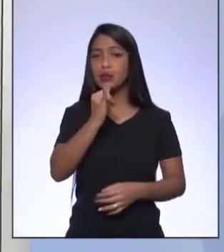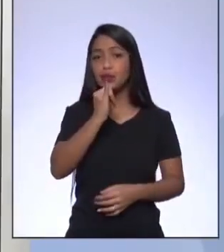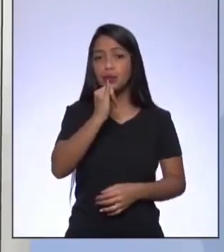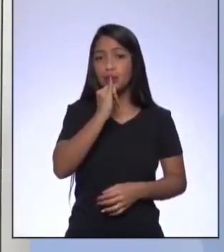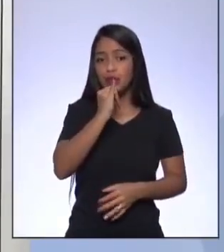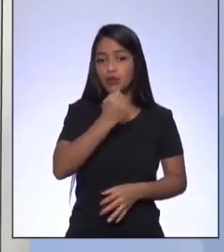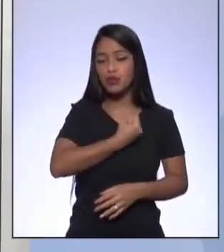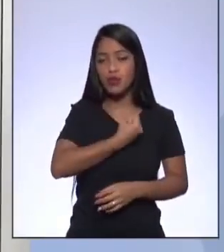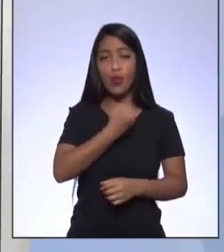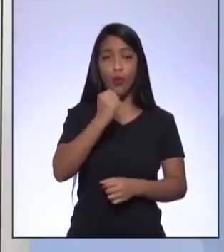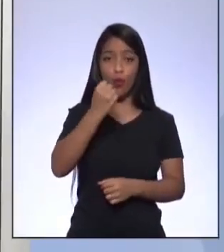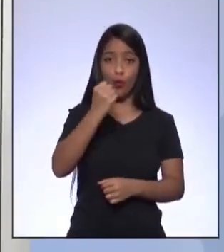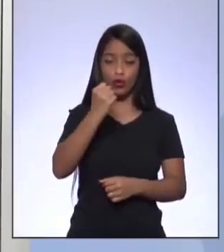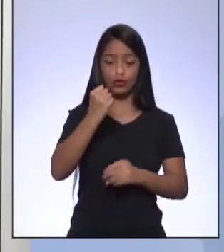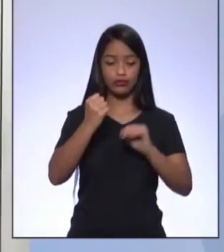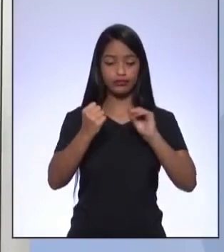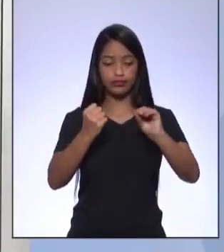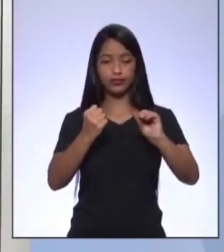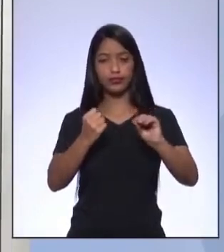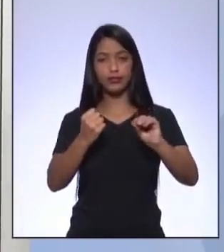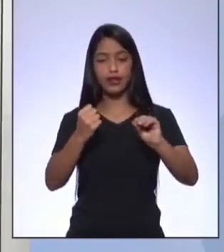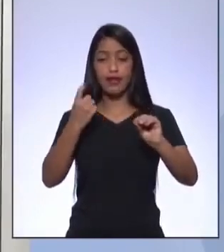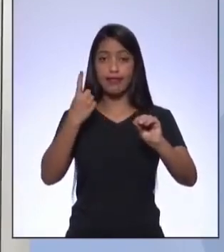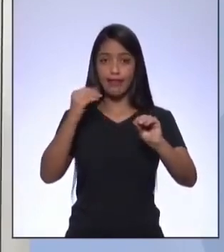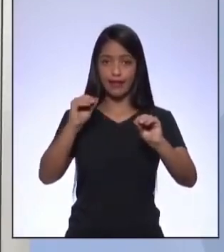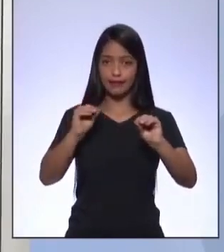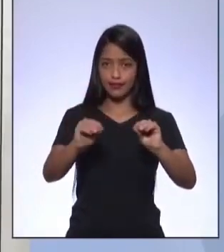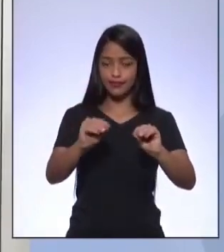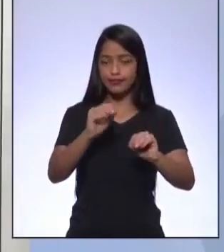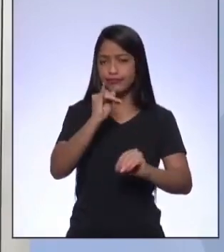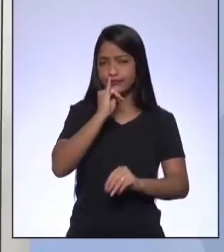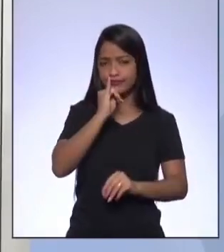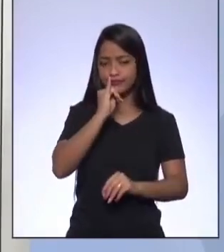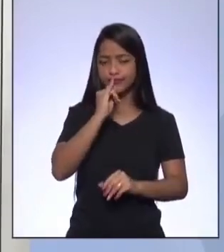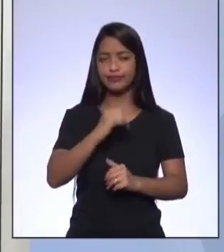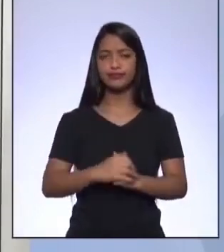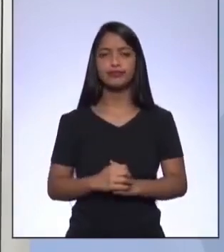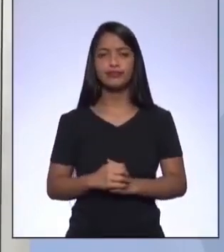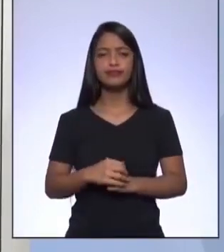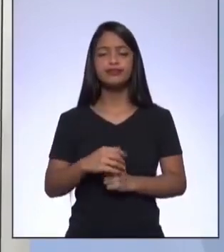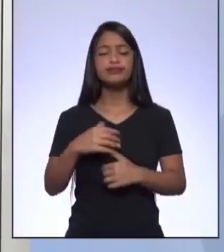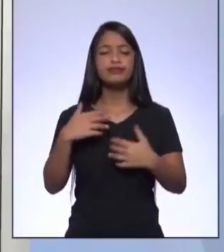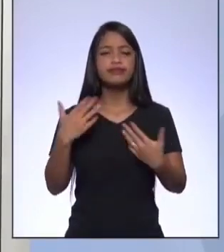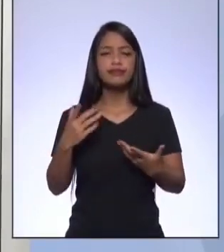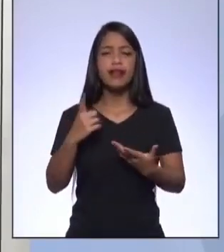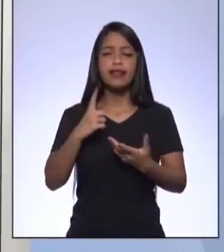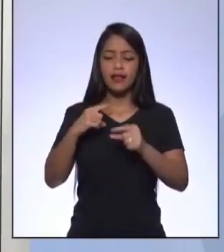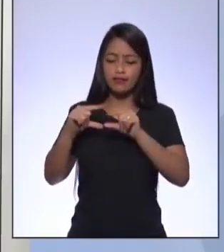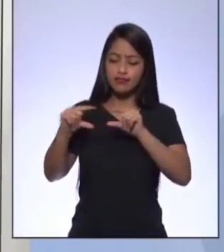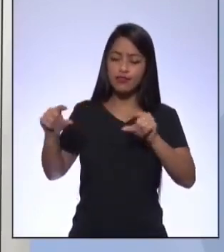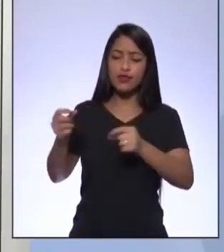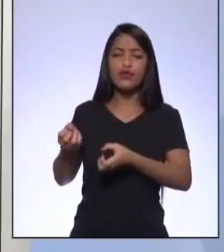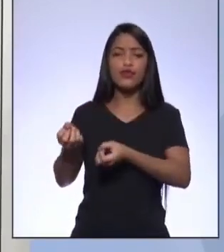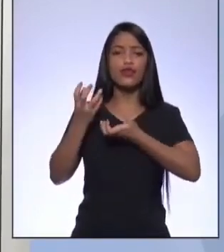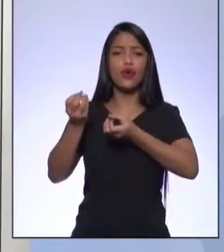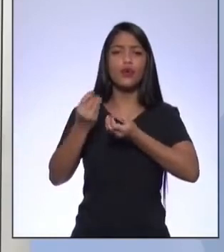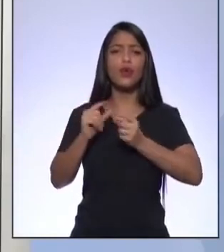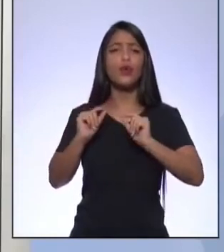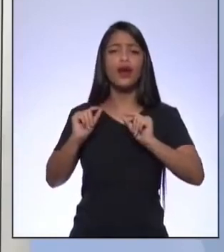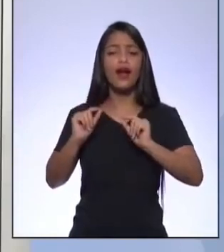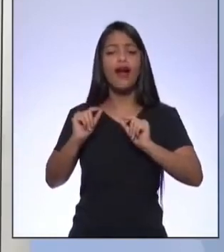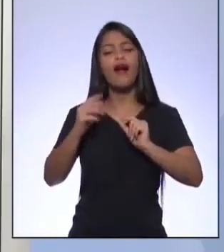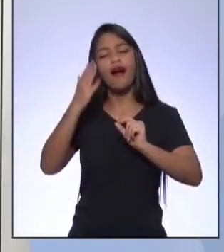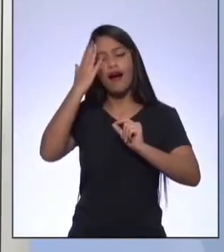colocar 8 e aqui vamos colocar um 10. Quais as informações que eu sei aí? Isso aqui é um